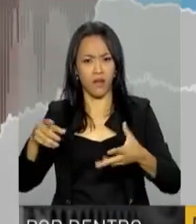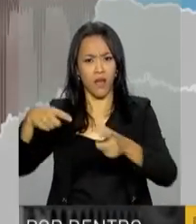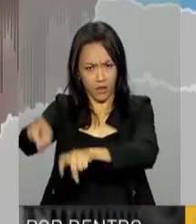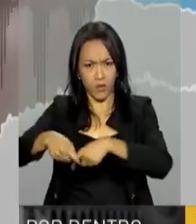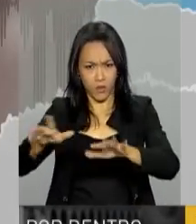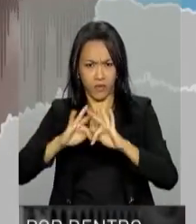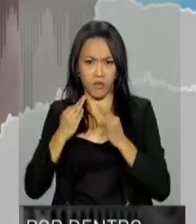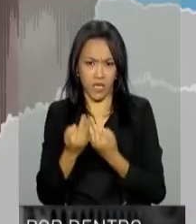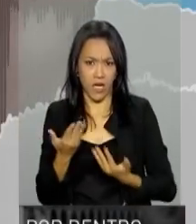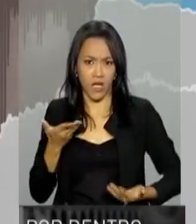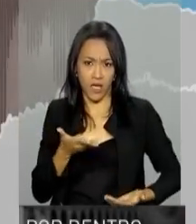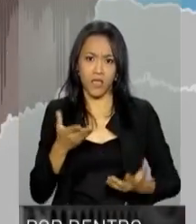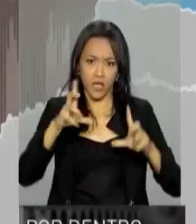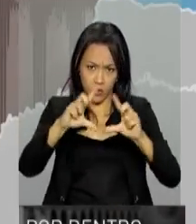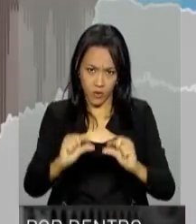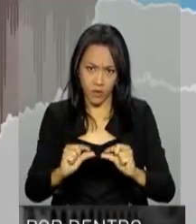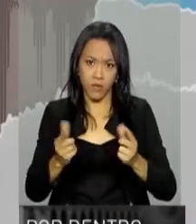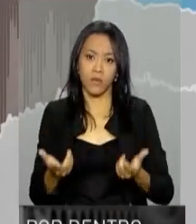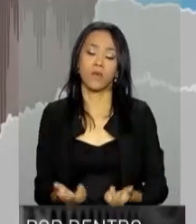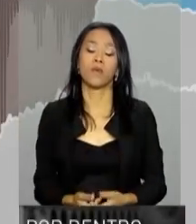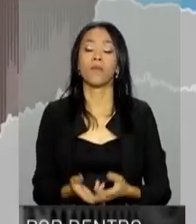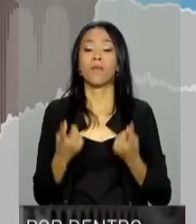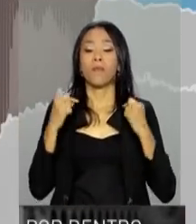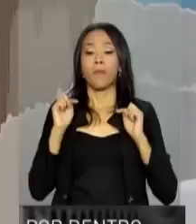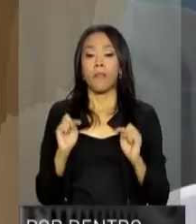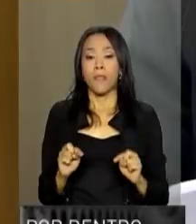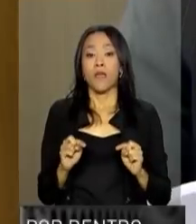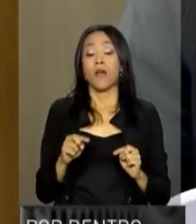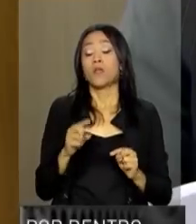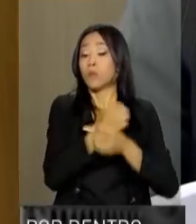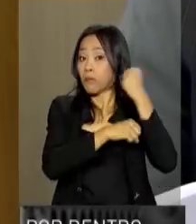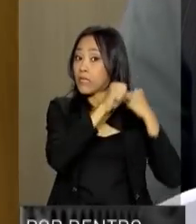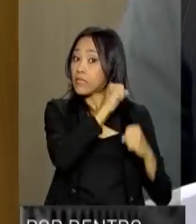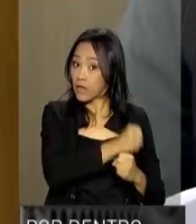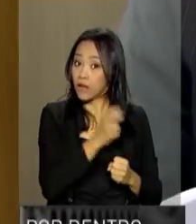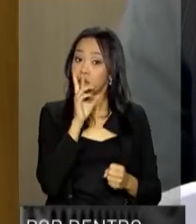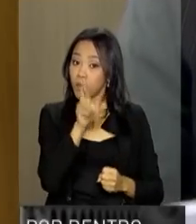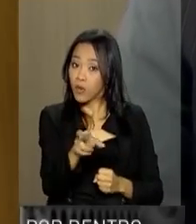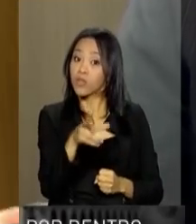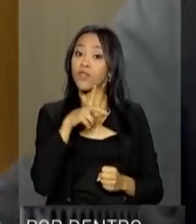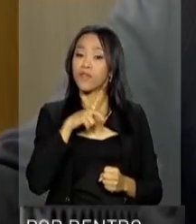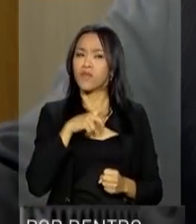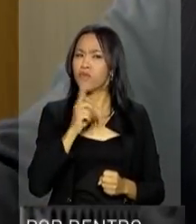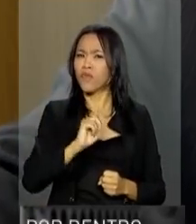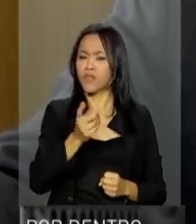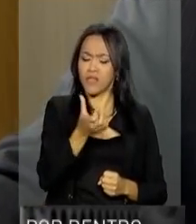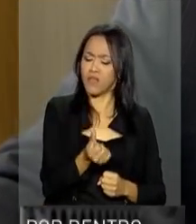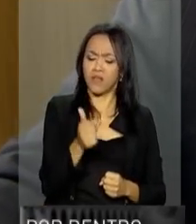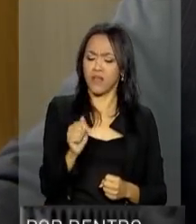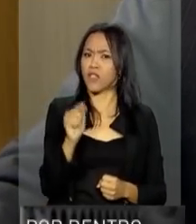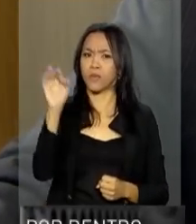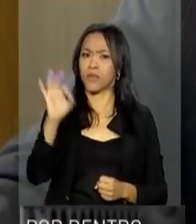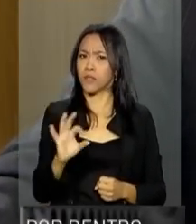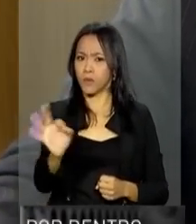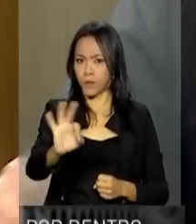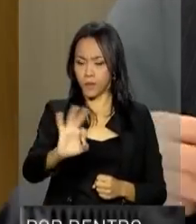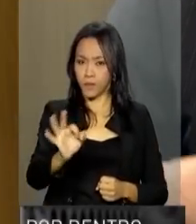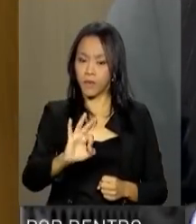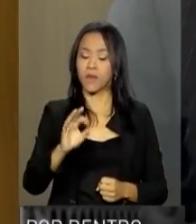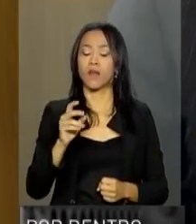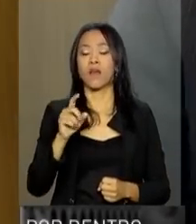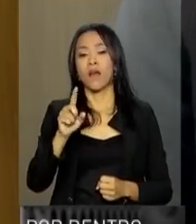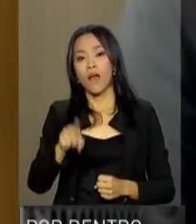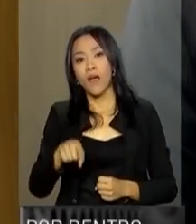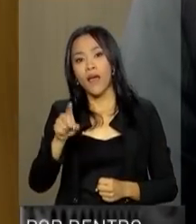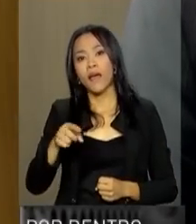olha nós tivemos um execução é o ano passado não foi 67% seus praticamente uma execução do que foi